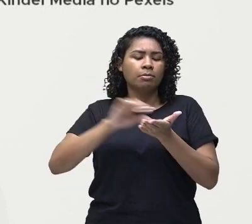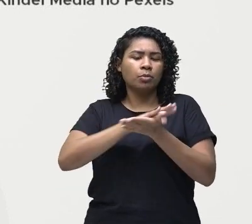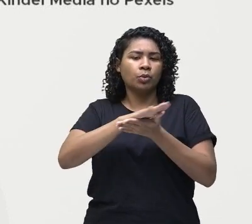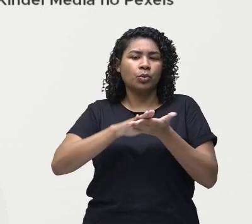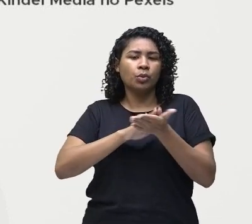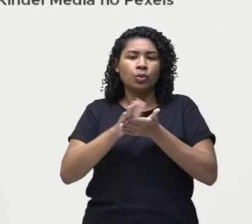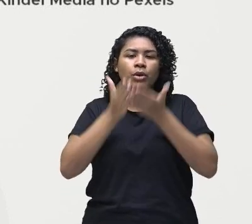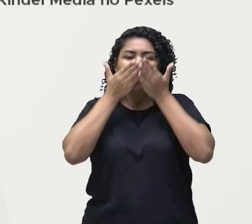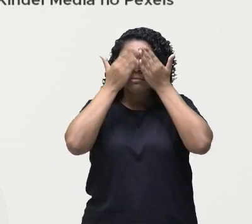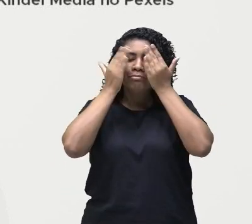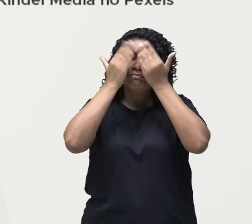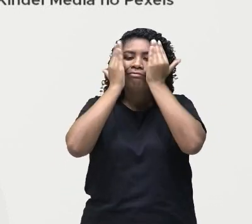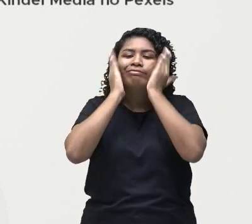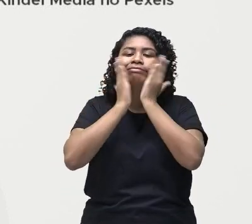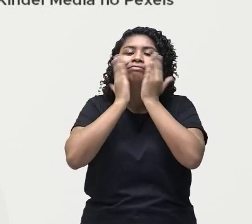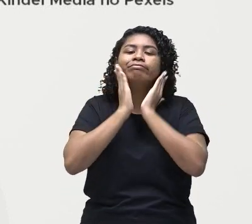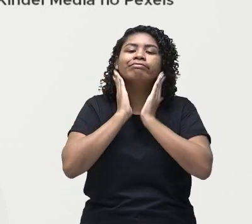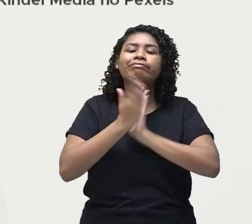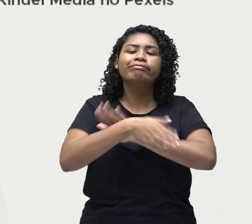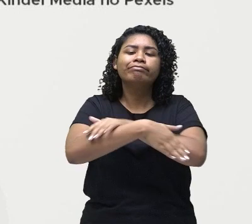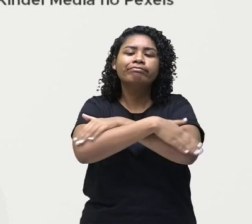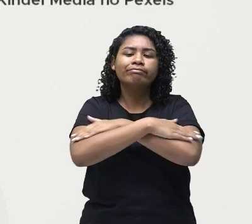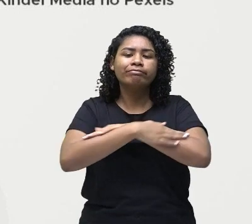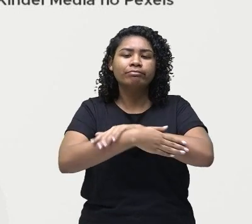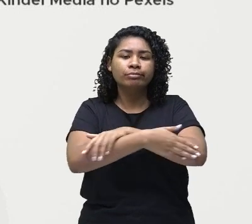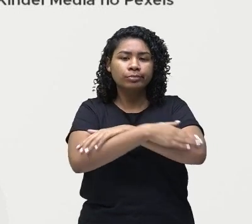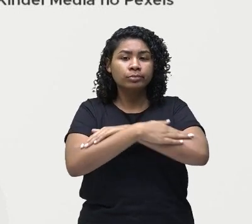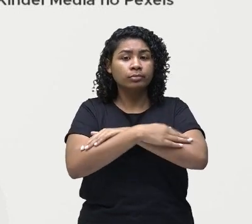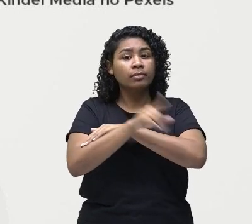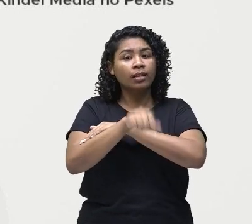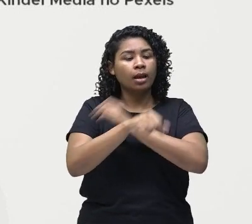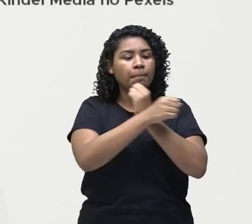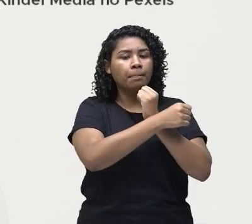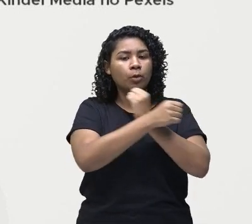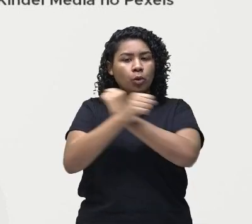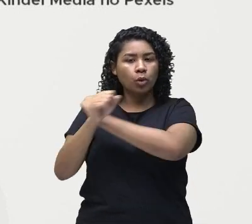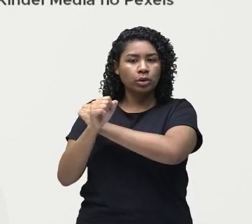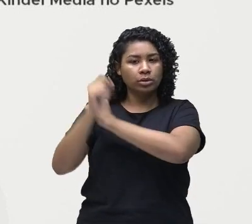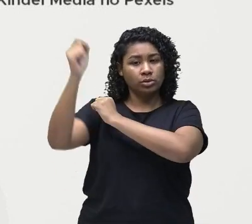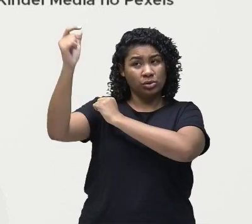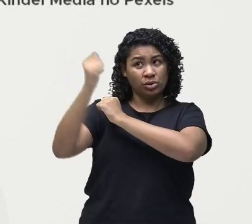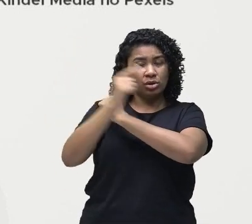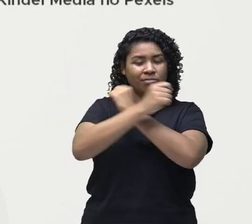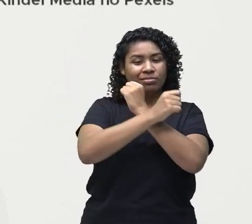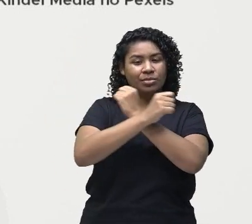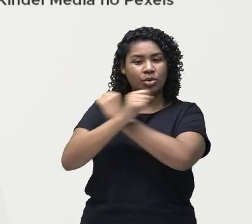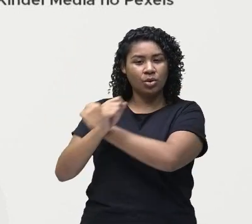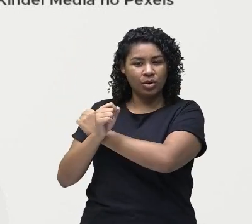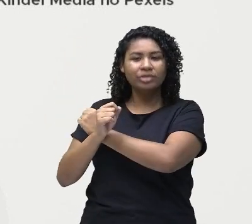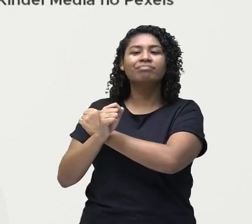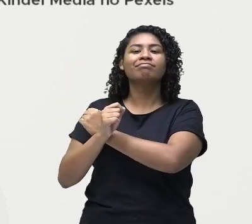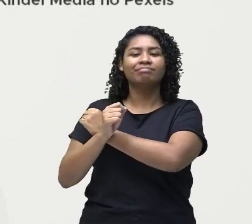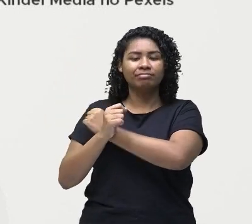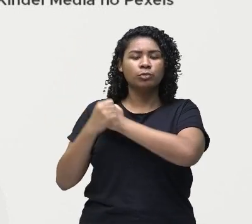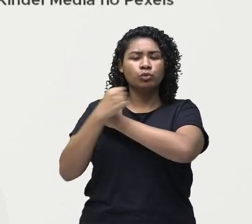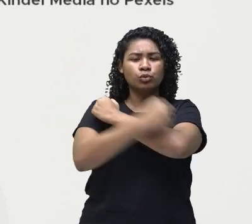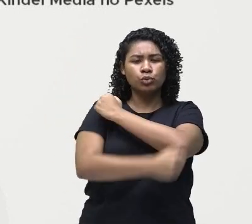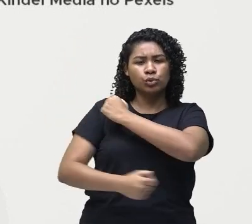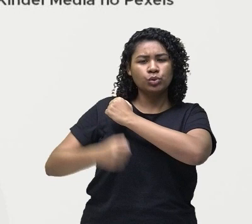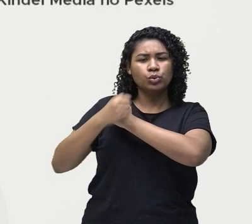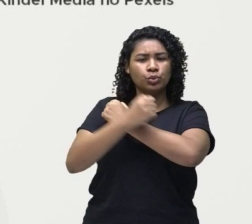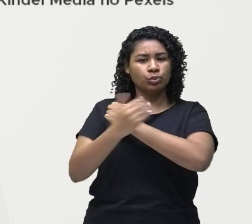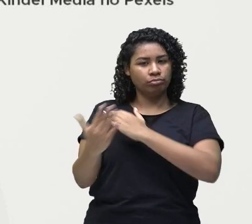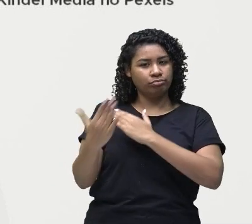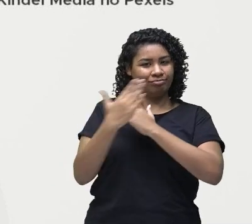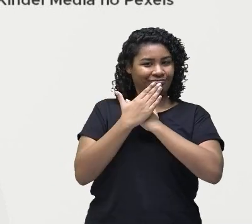chamado protetor solar. Esse protetor solar, ele funciona como uma barreira na ação desses